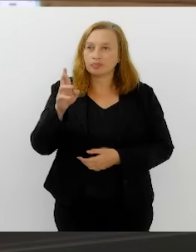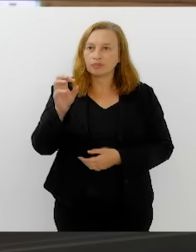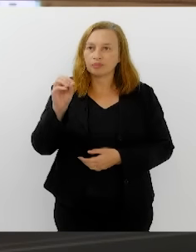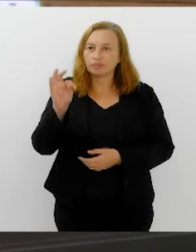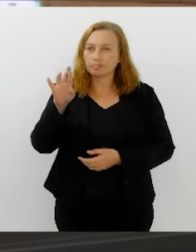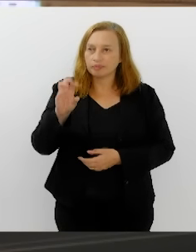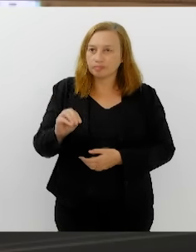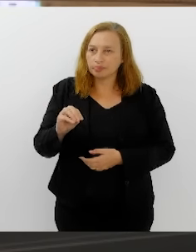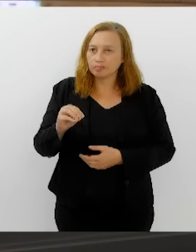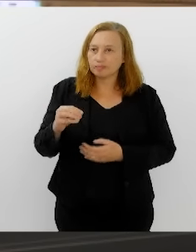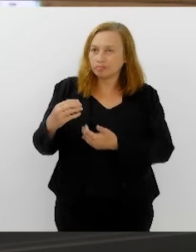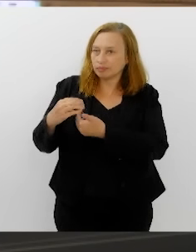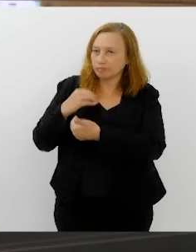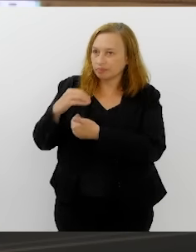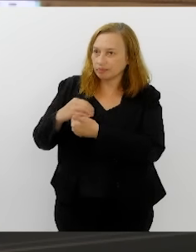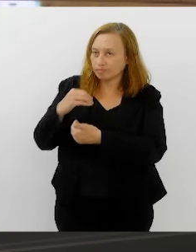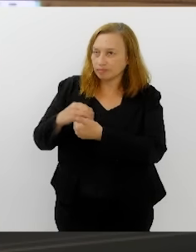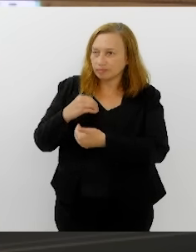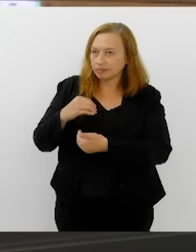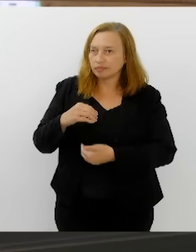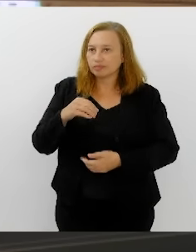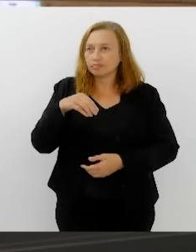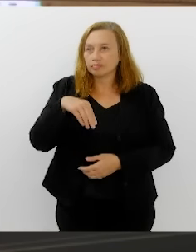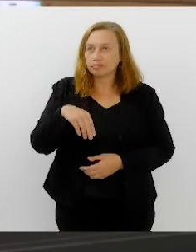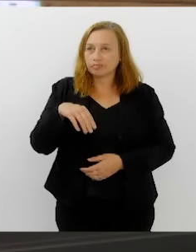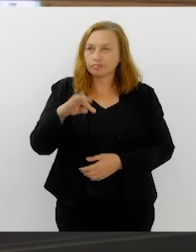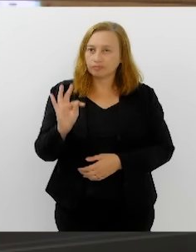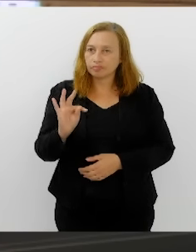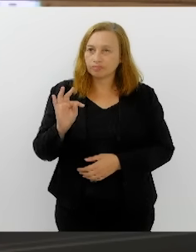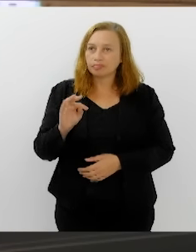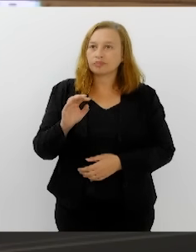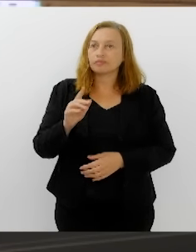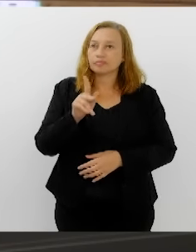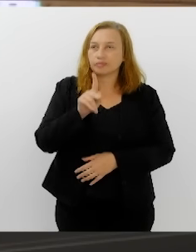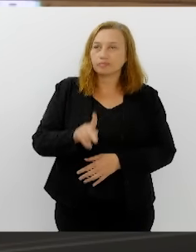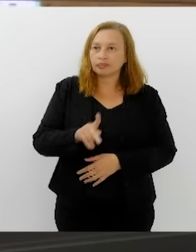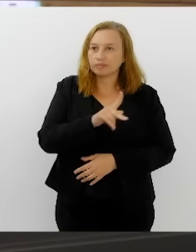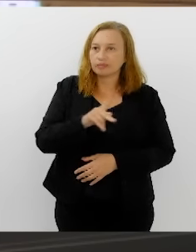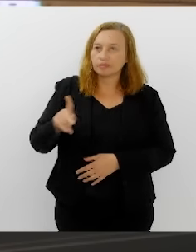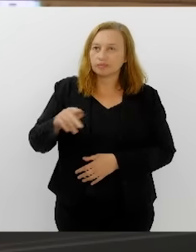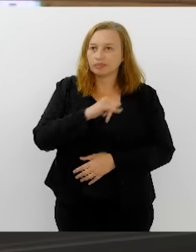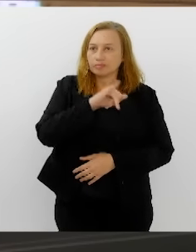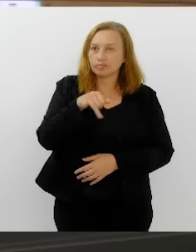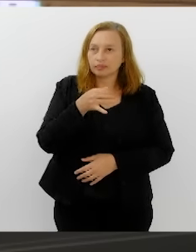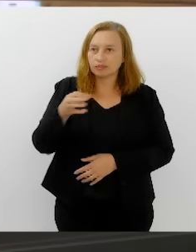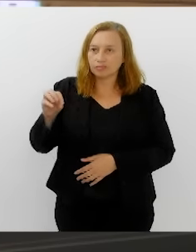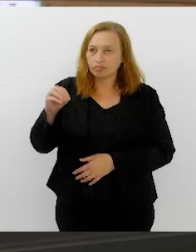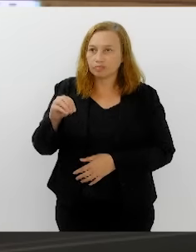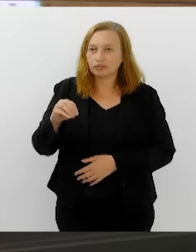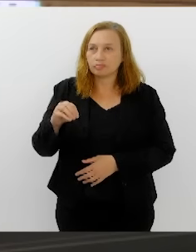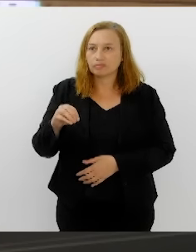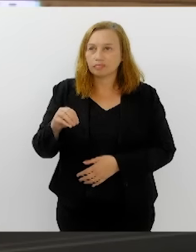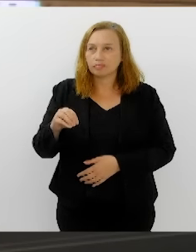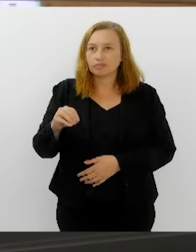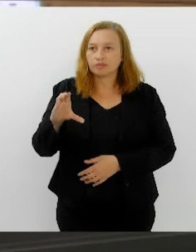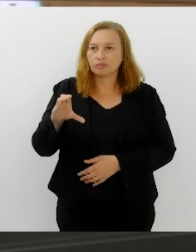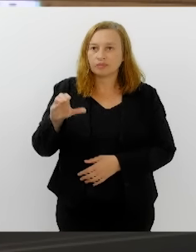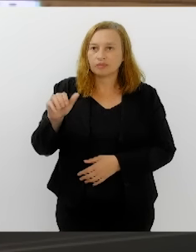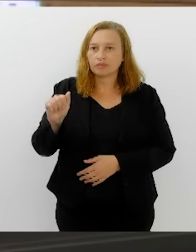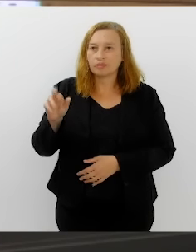nosso orientador lá em Nova Friburgo dos Arautos, Padre João Carlos Gomes, o Padre João que